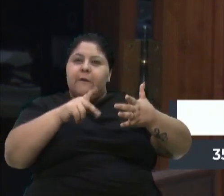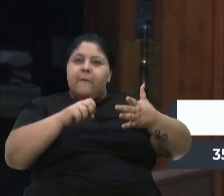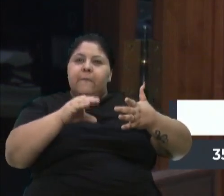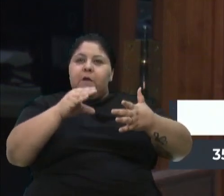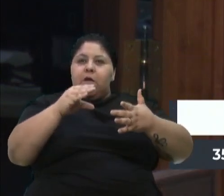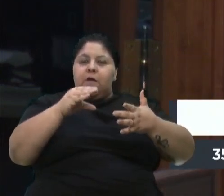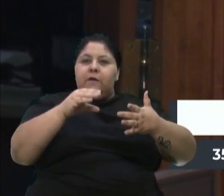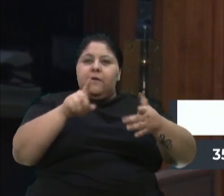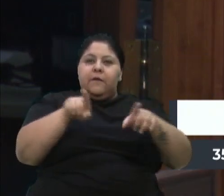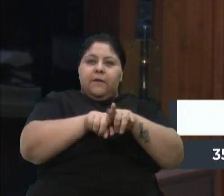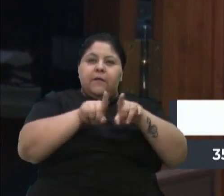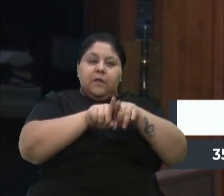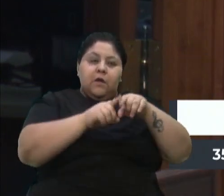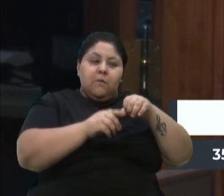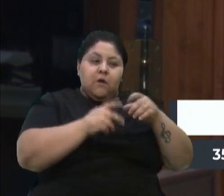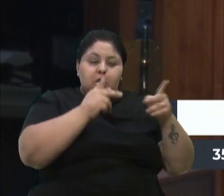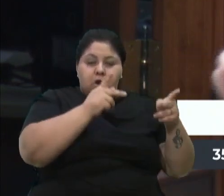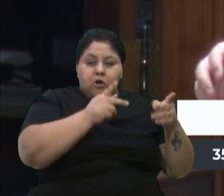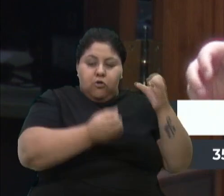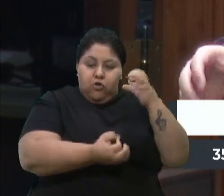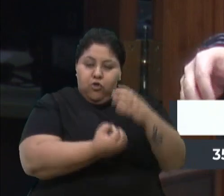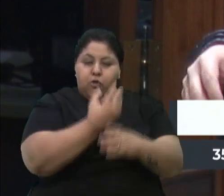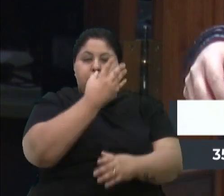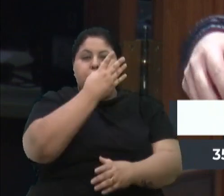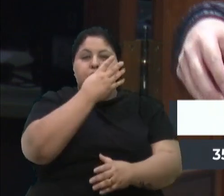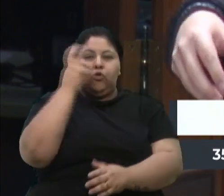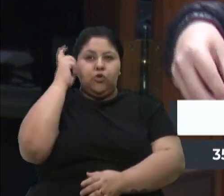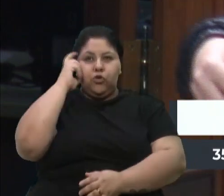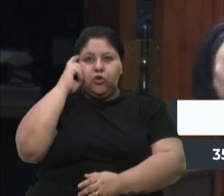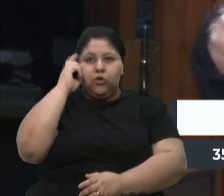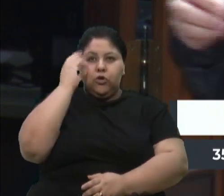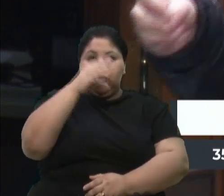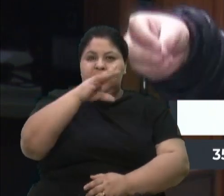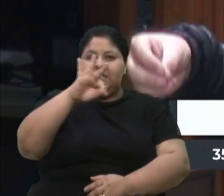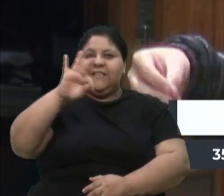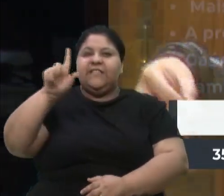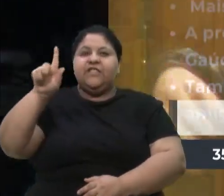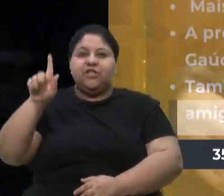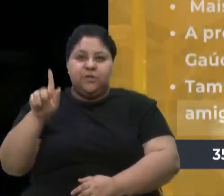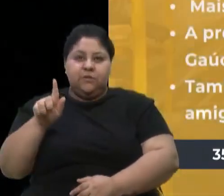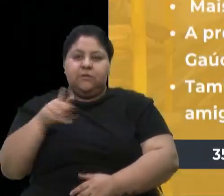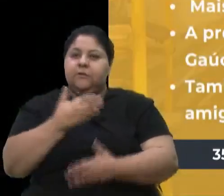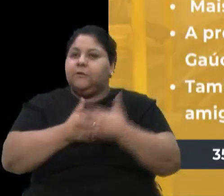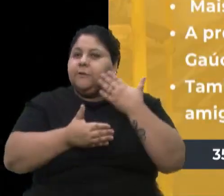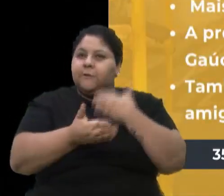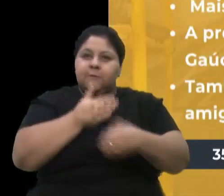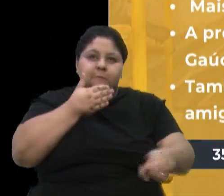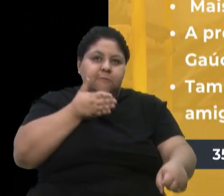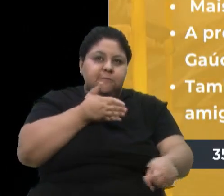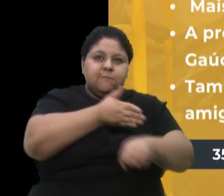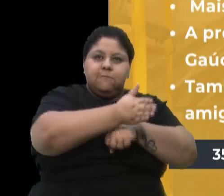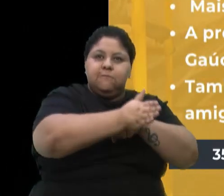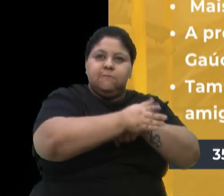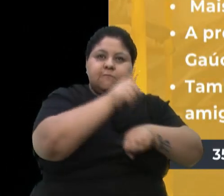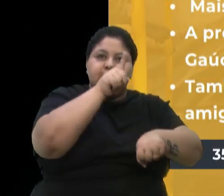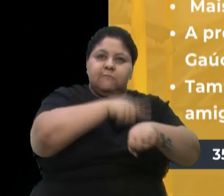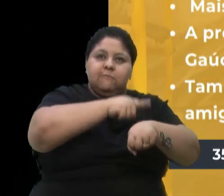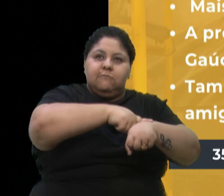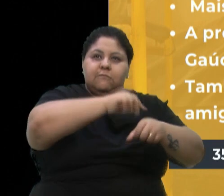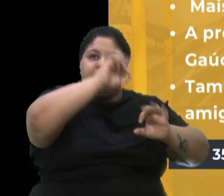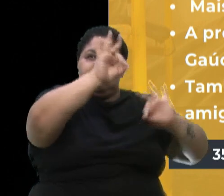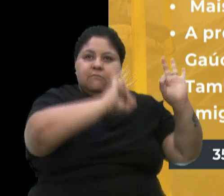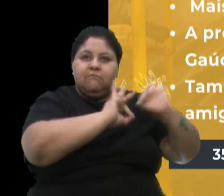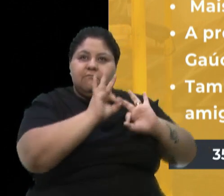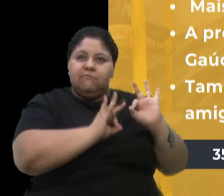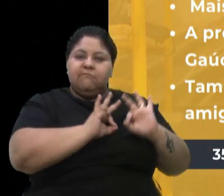ES Produtora, e o CTG Clã, né, que tem toda essa participação e todo esse fomento na organização